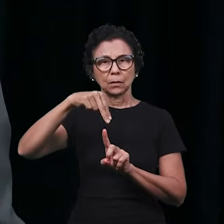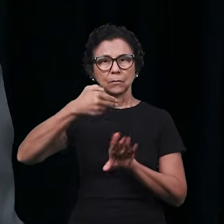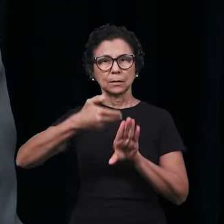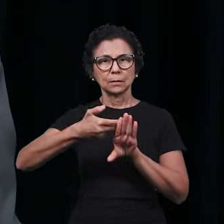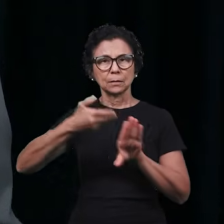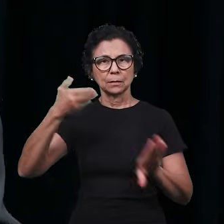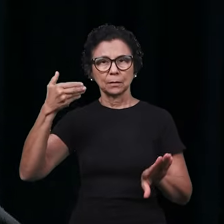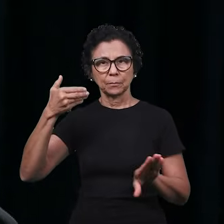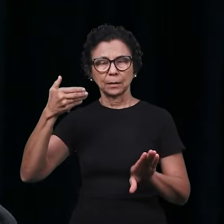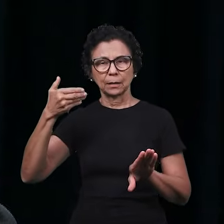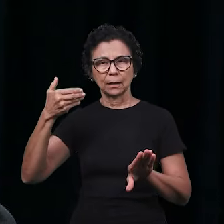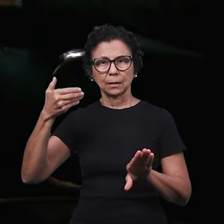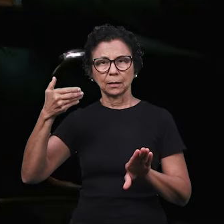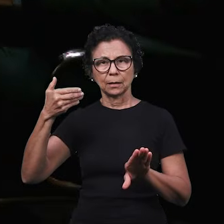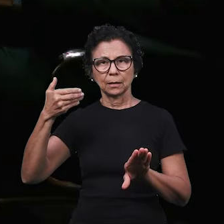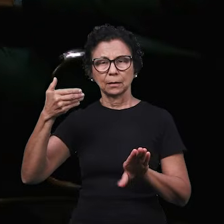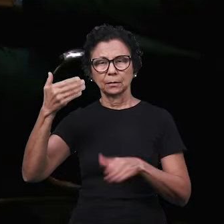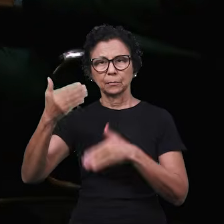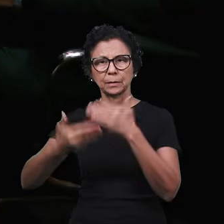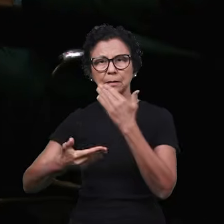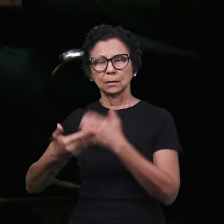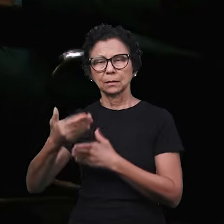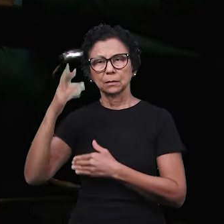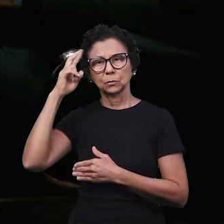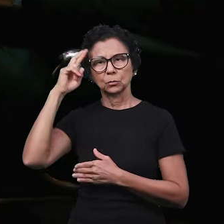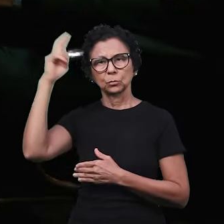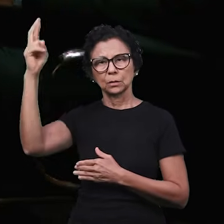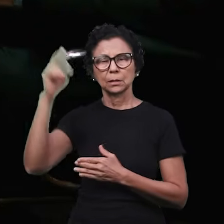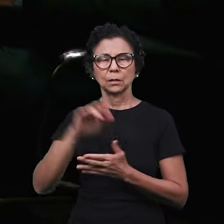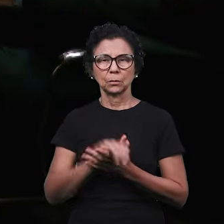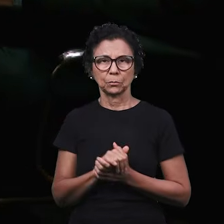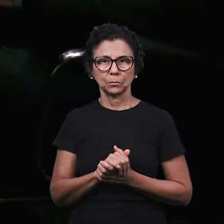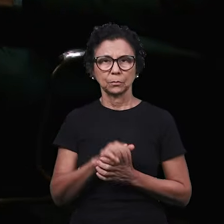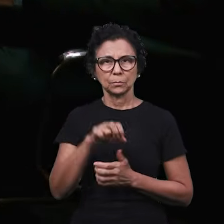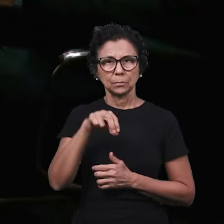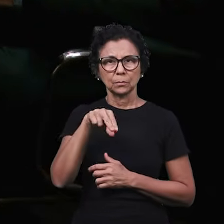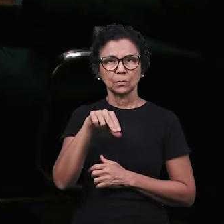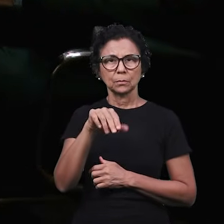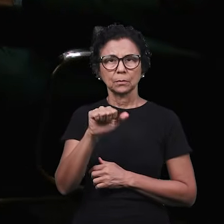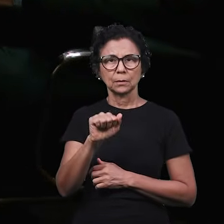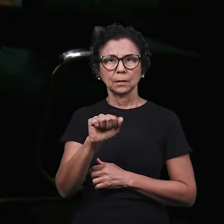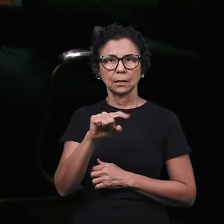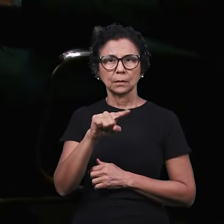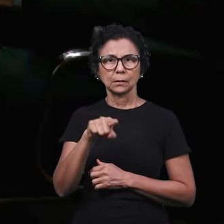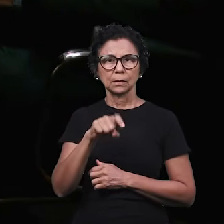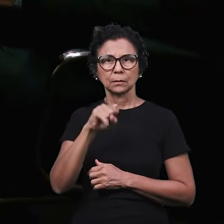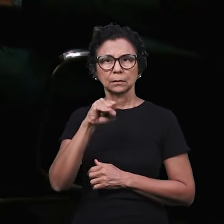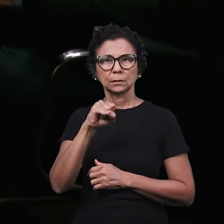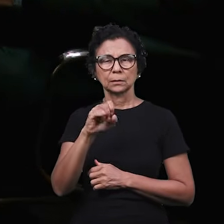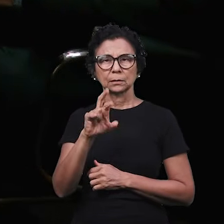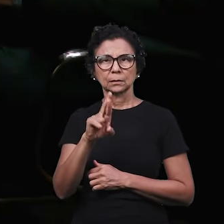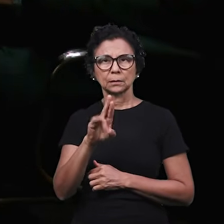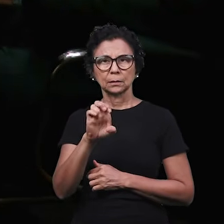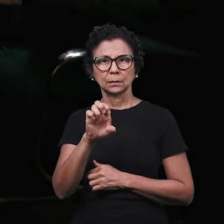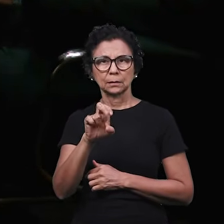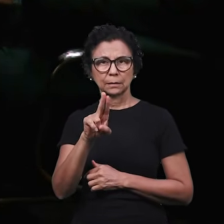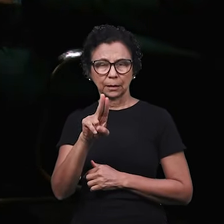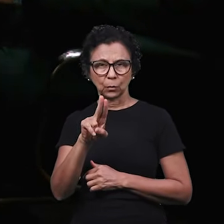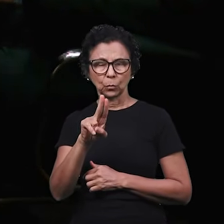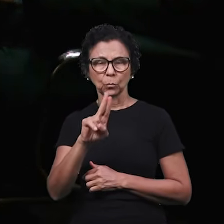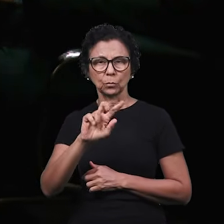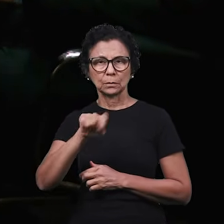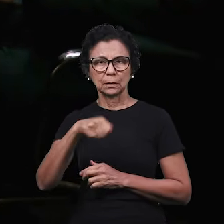tema sobre a separação, santificação do povo de Deus? O nazireu de